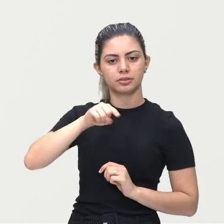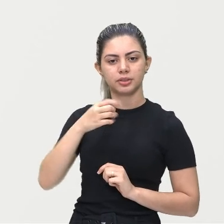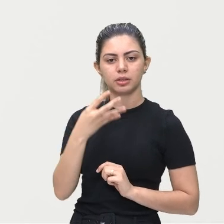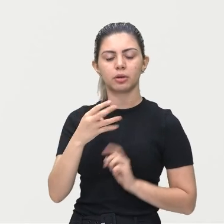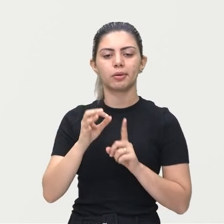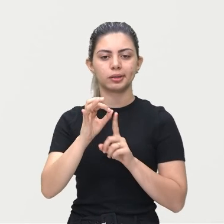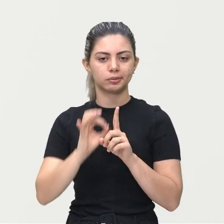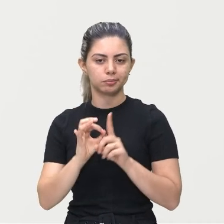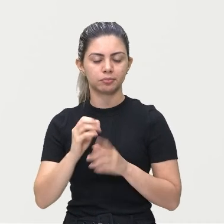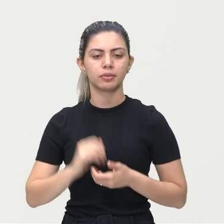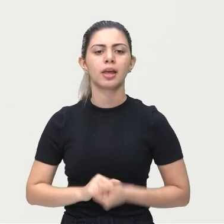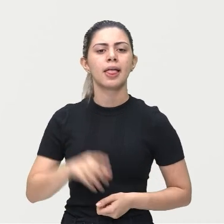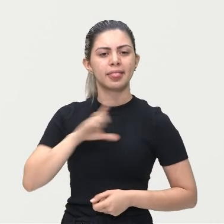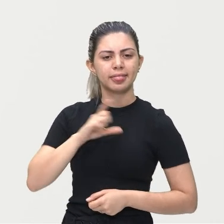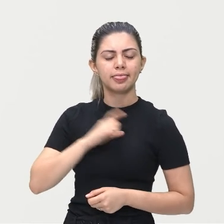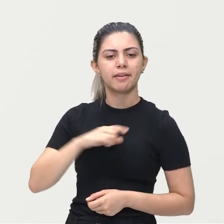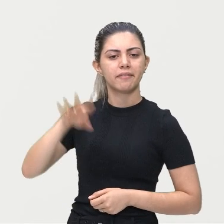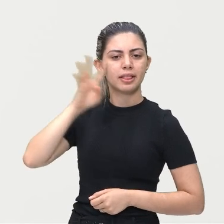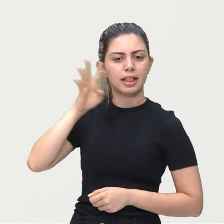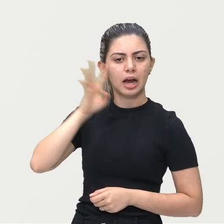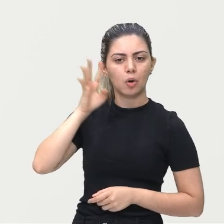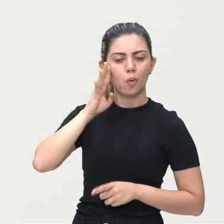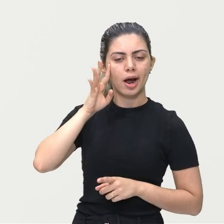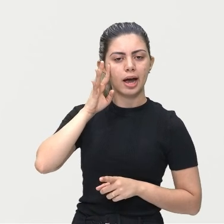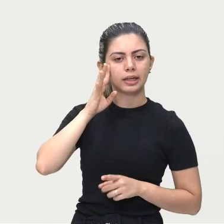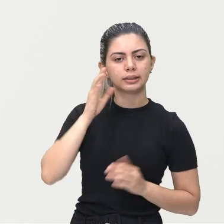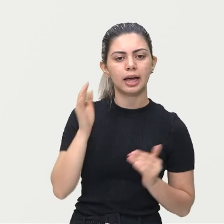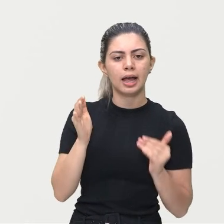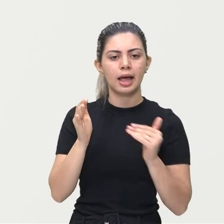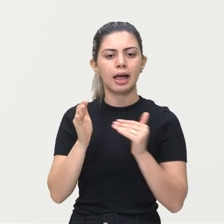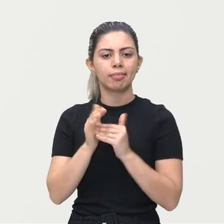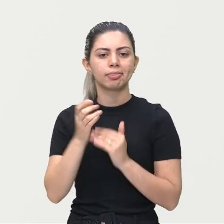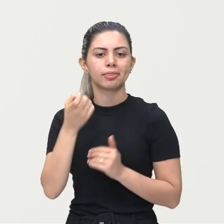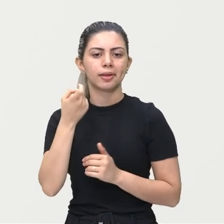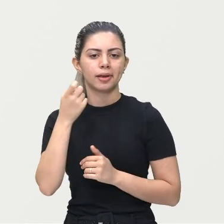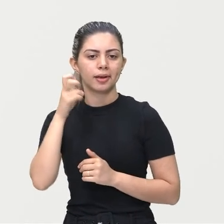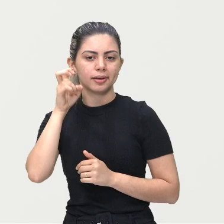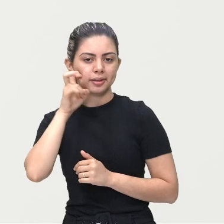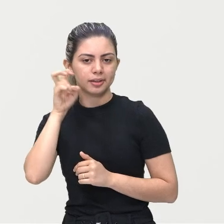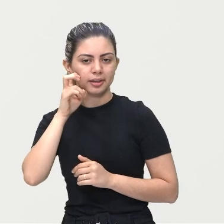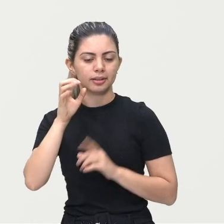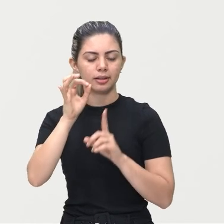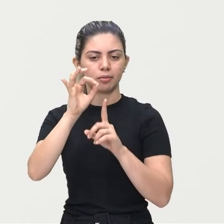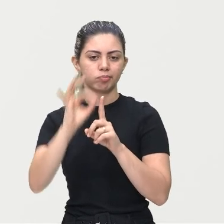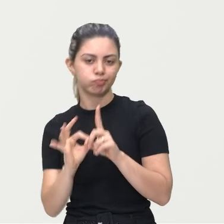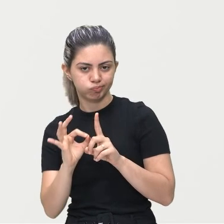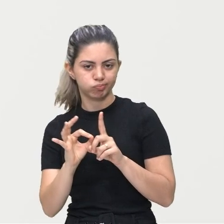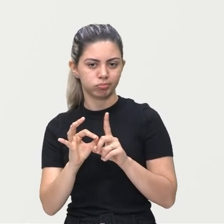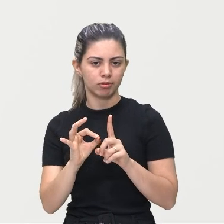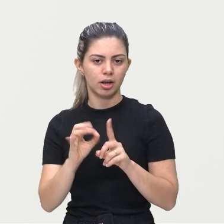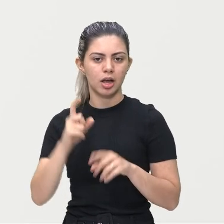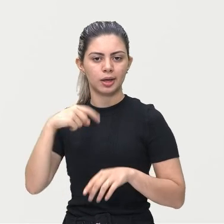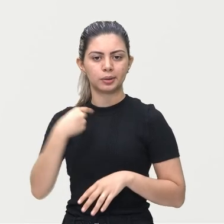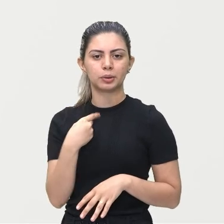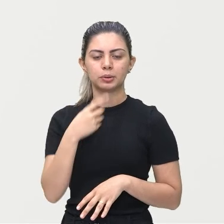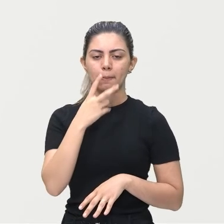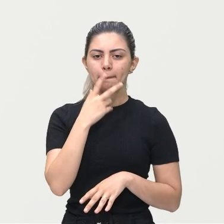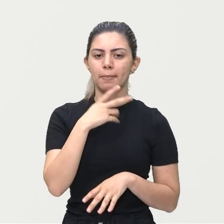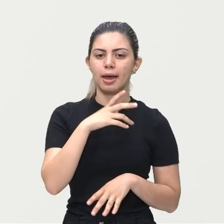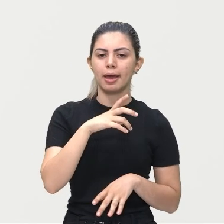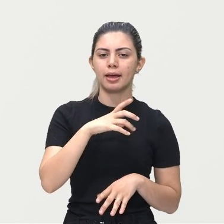temperatura de quarta para quinta-feira. Olha, de quarta para quinta. Nós estávamos com uma sensação de mais